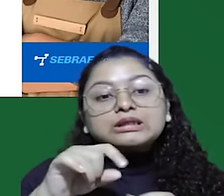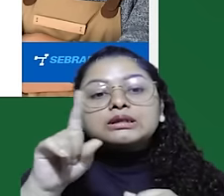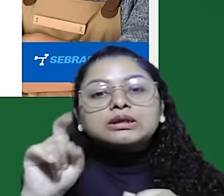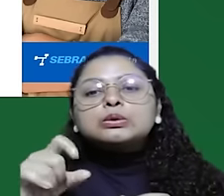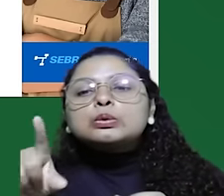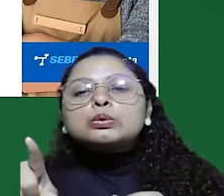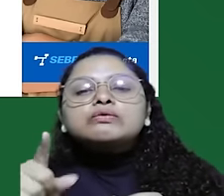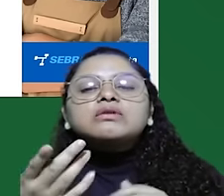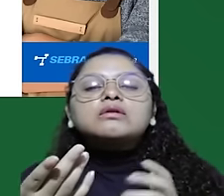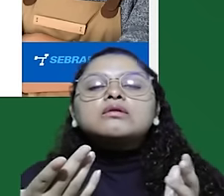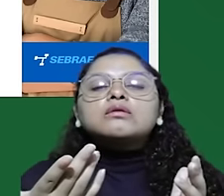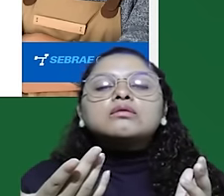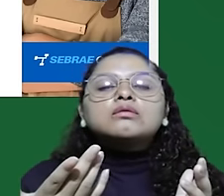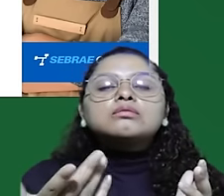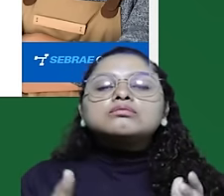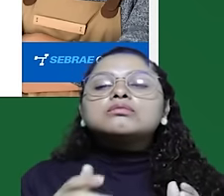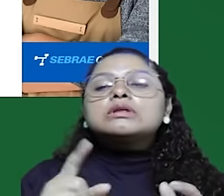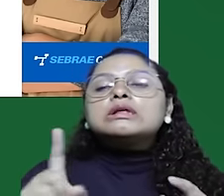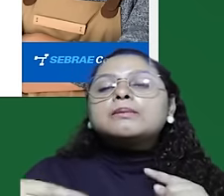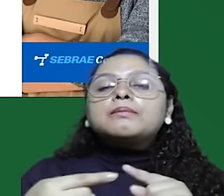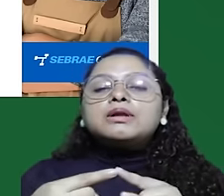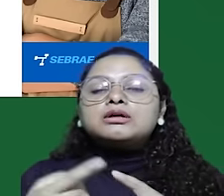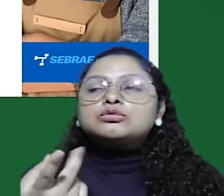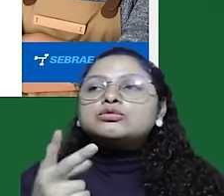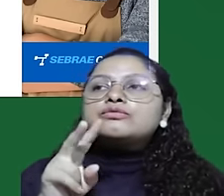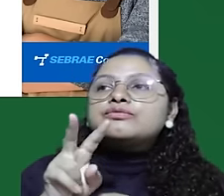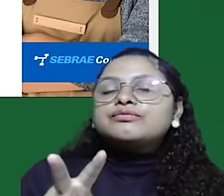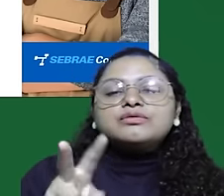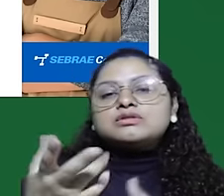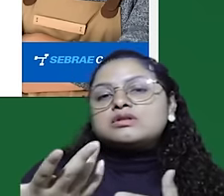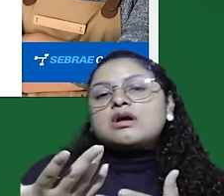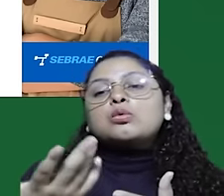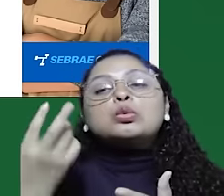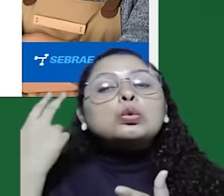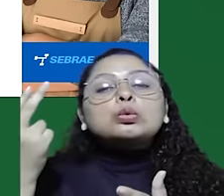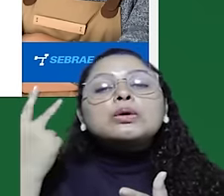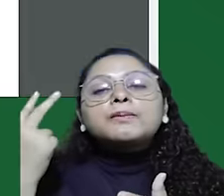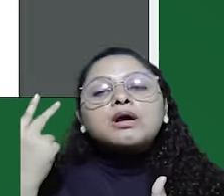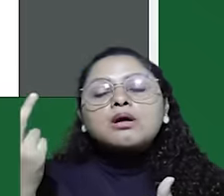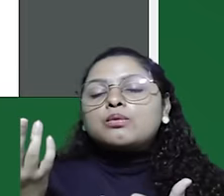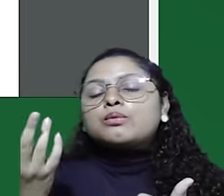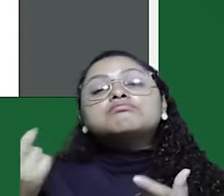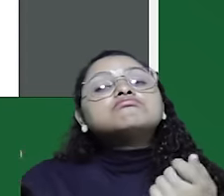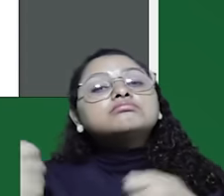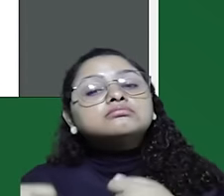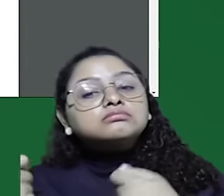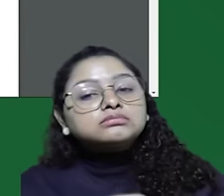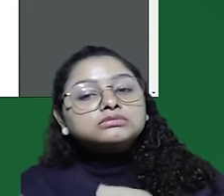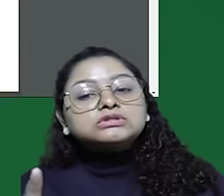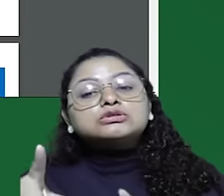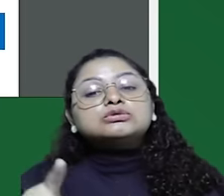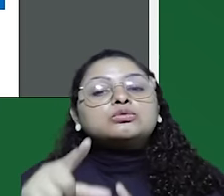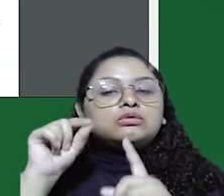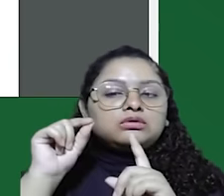quais seriam as situações tributárias que o regime fiscal do regime Normal deve ser